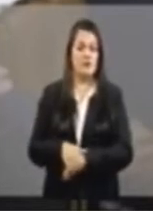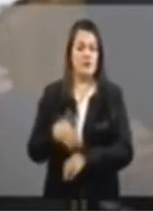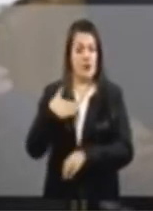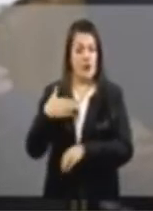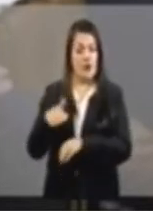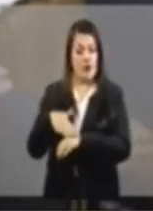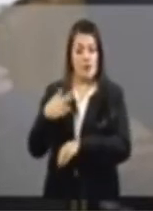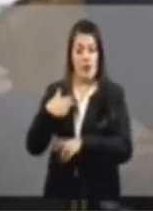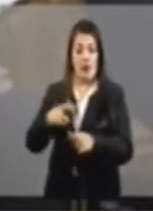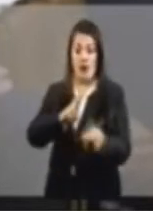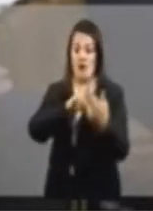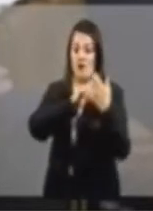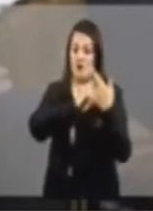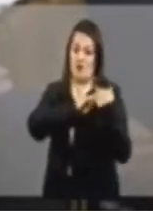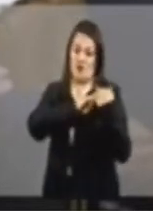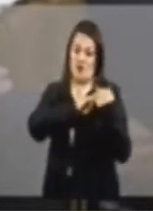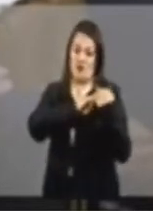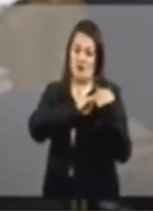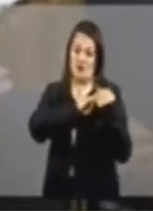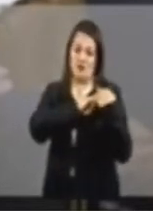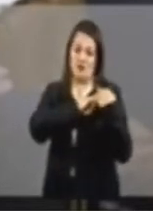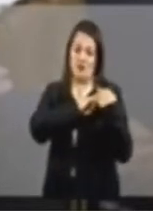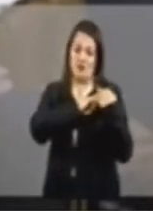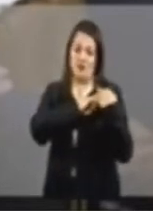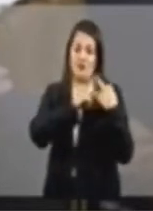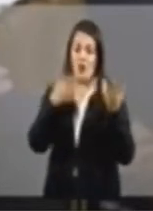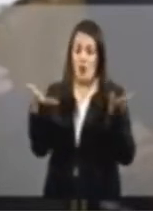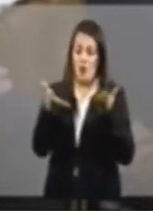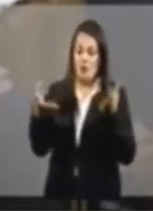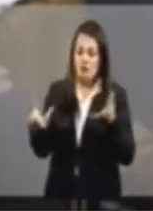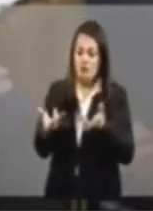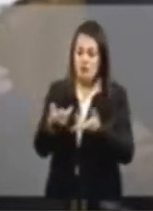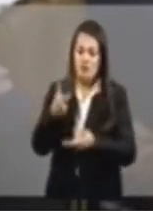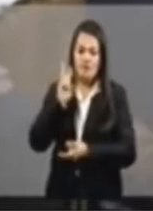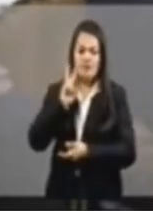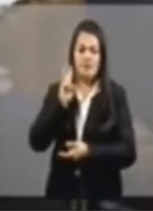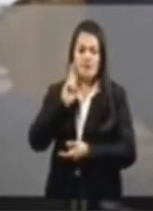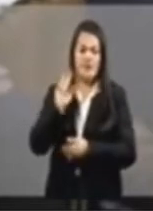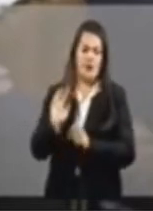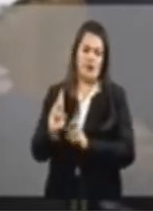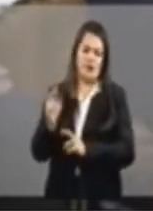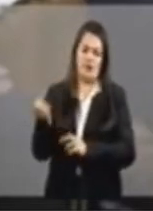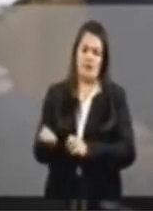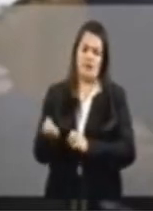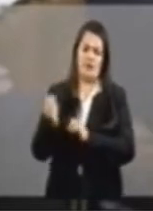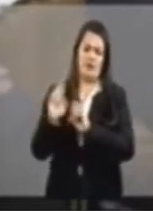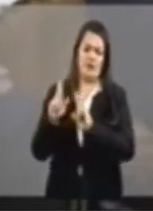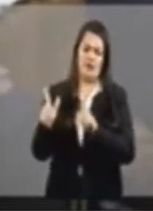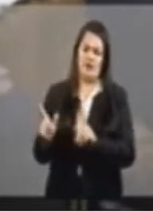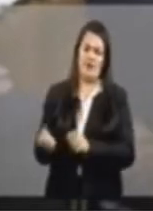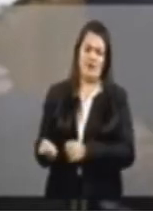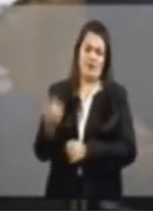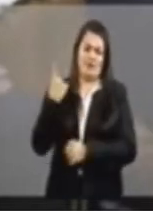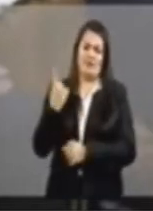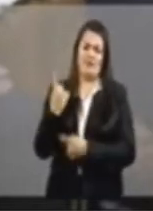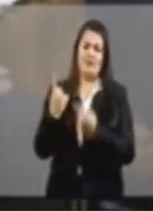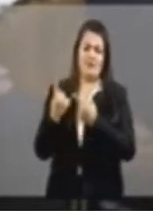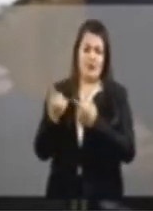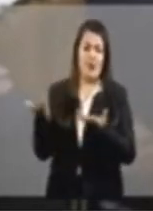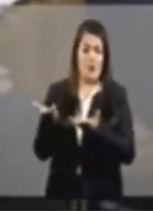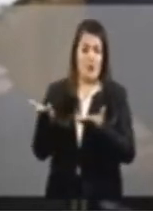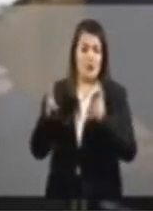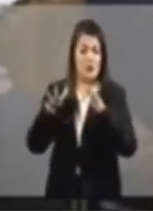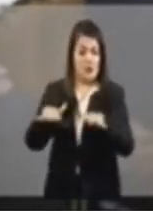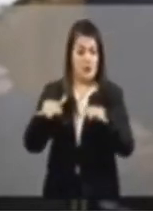responsabilidade em um momento histórico diferente é um momento histórico em si próprio essa própria corte